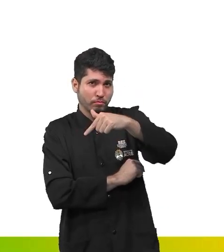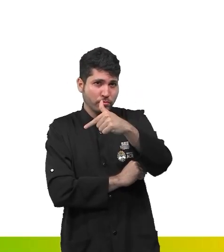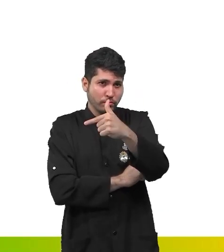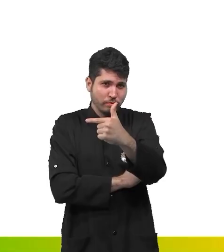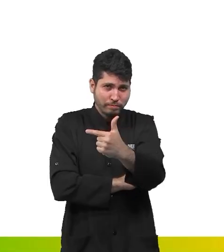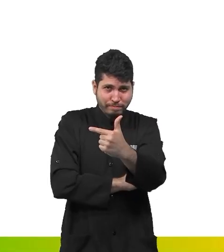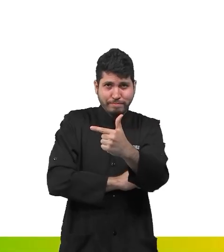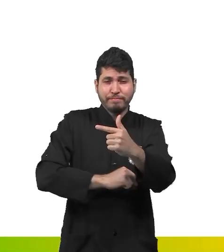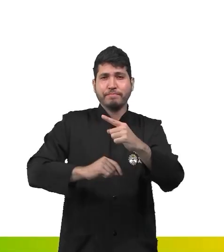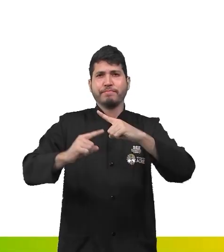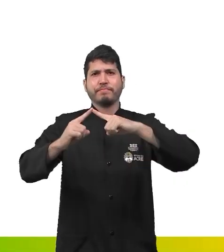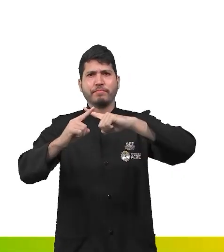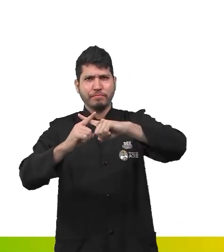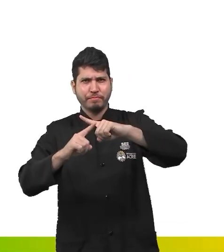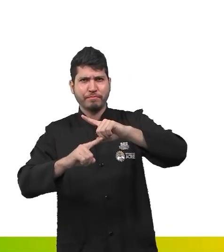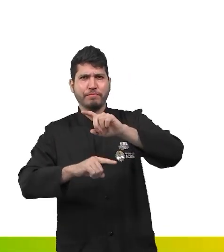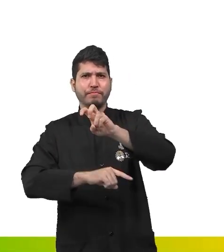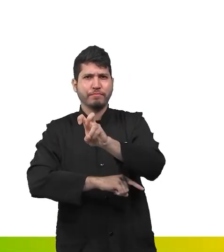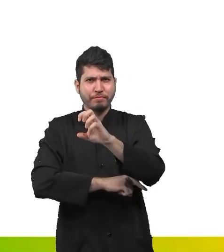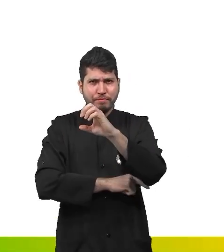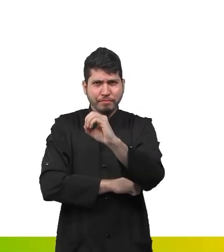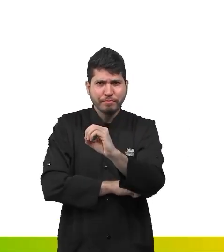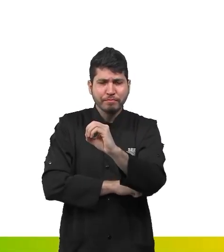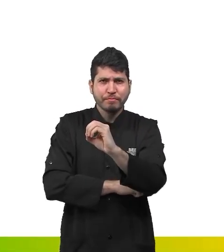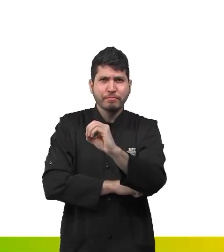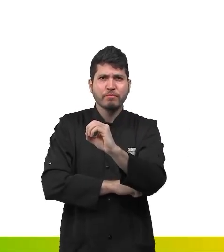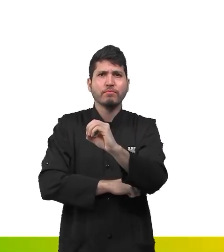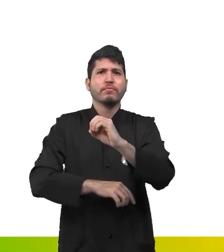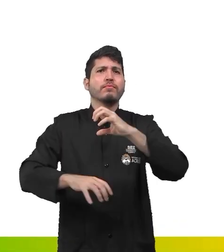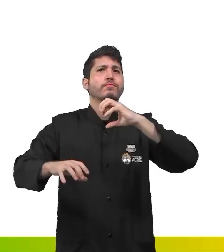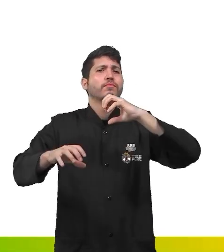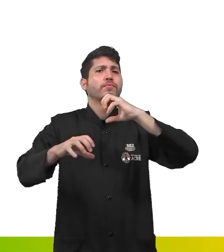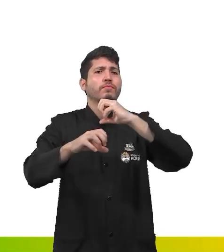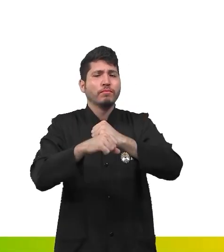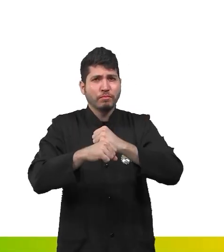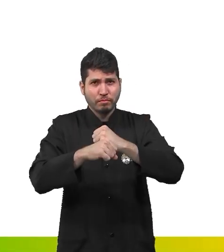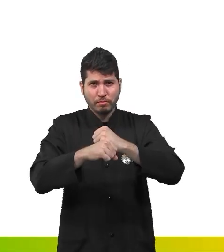272 vezes 50, que vai dar